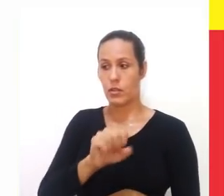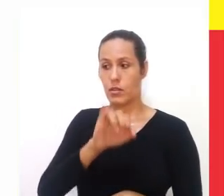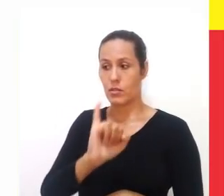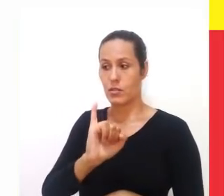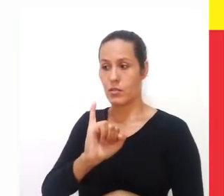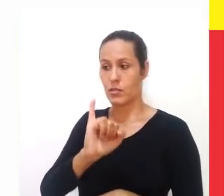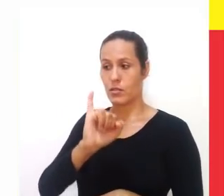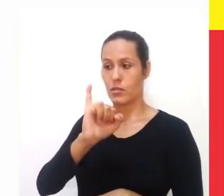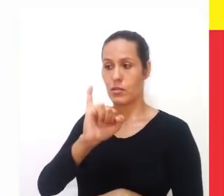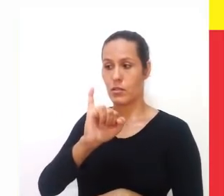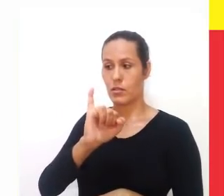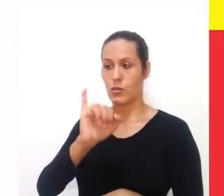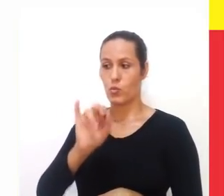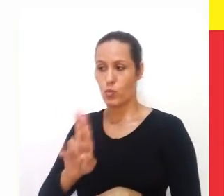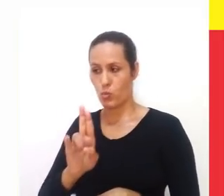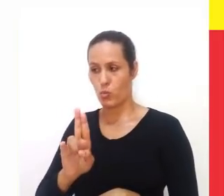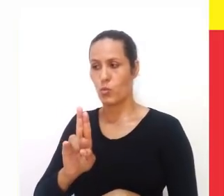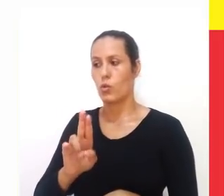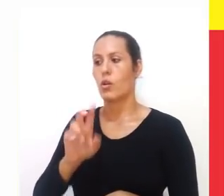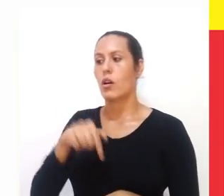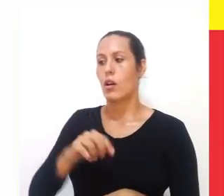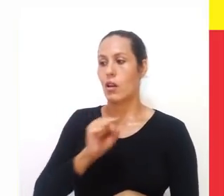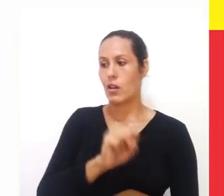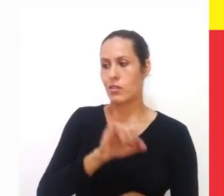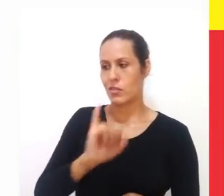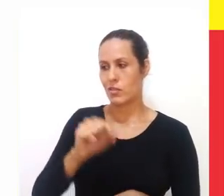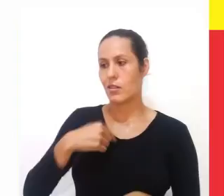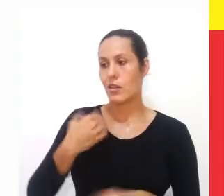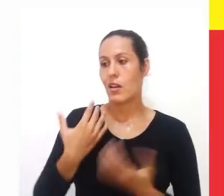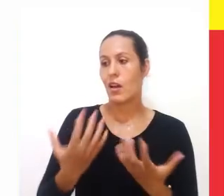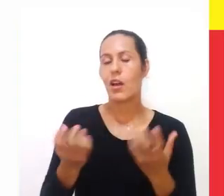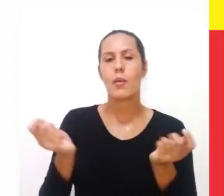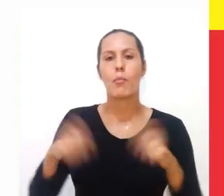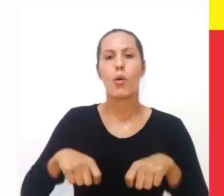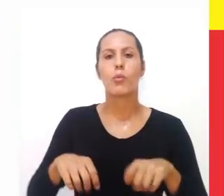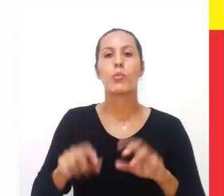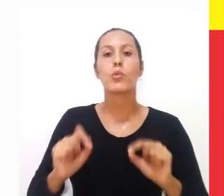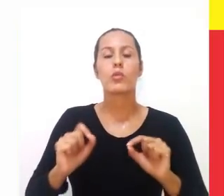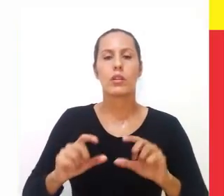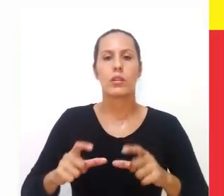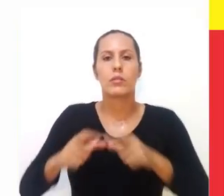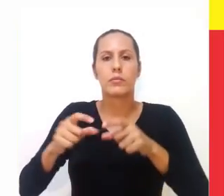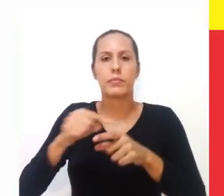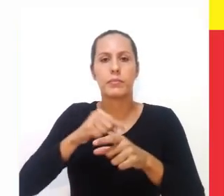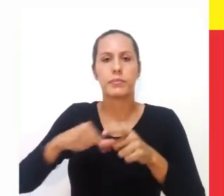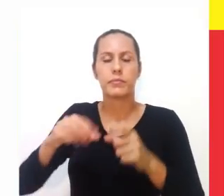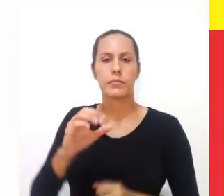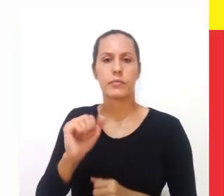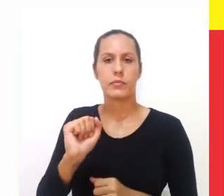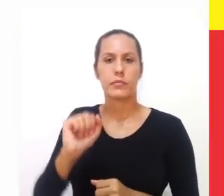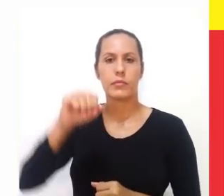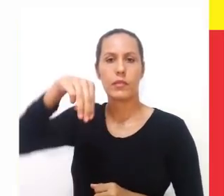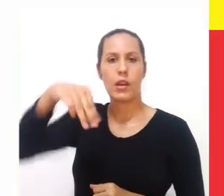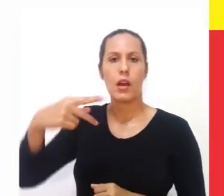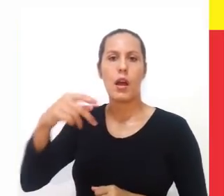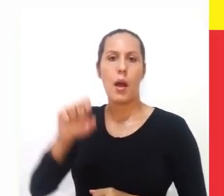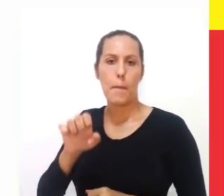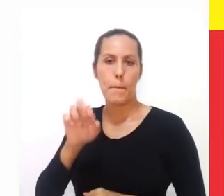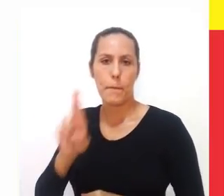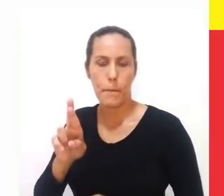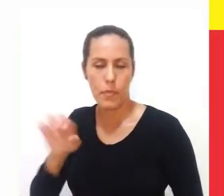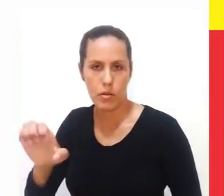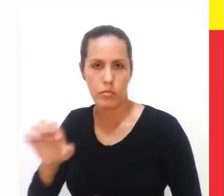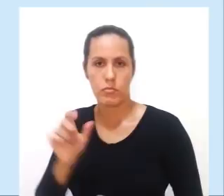Sistema Internacional de Unidades, a intensidade da corrente elétrica ela é medida em ampere, certo? Então, quando a corrente